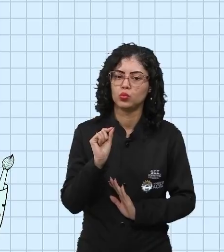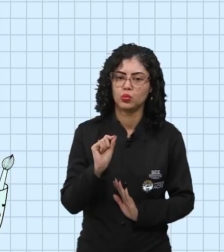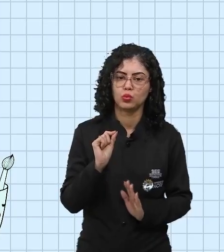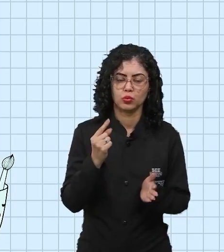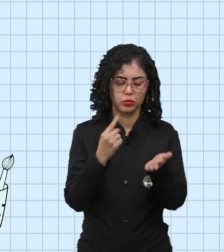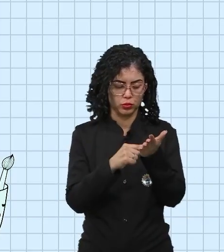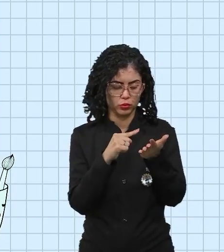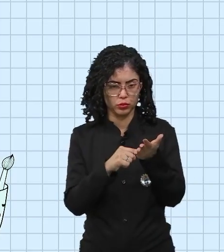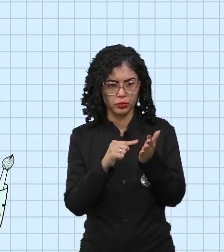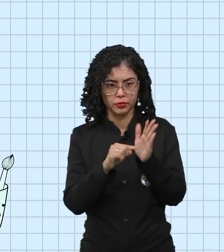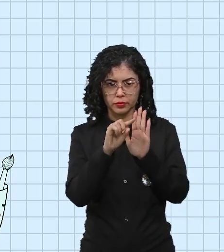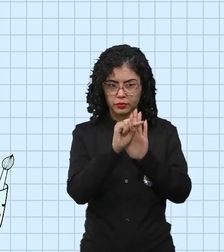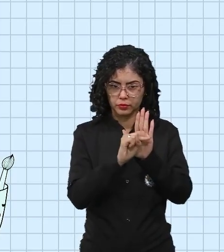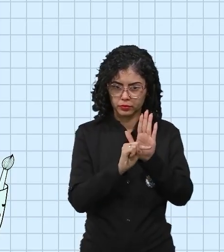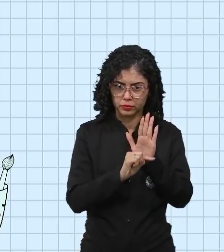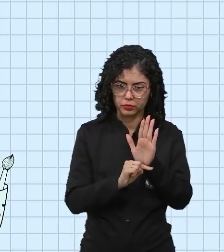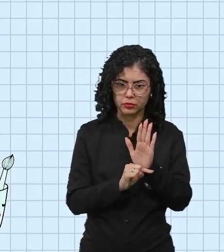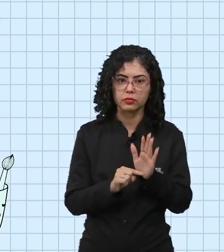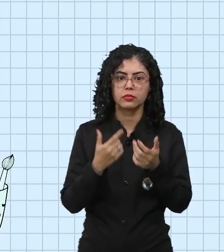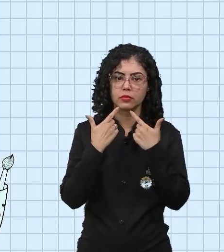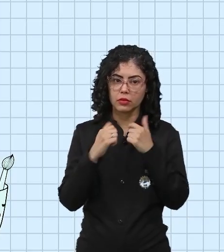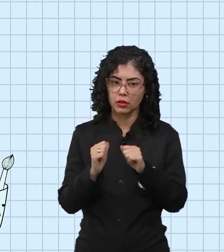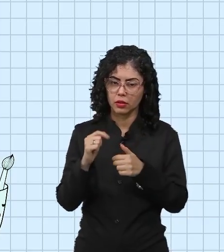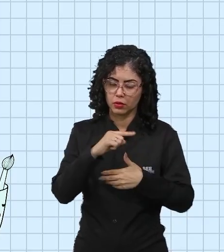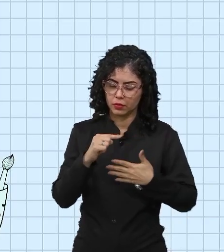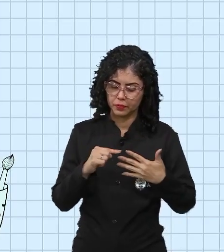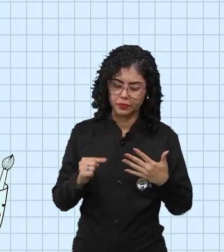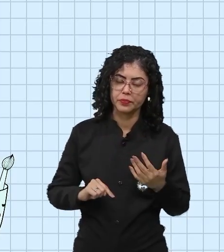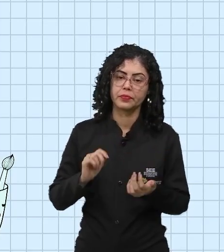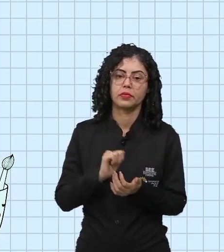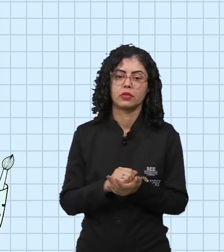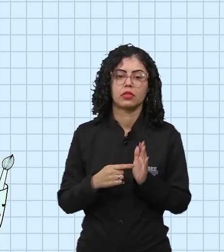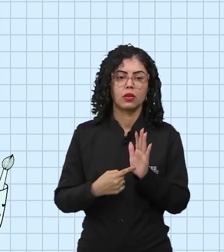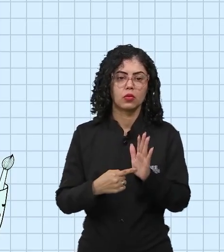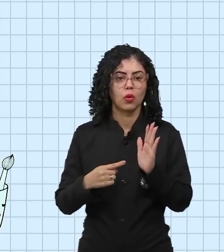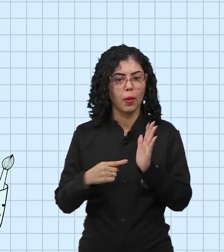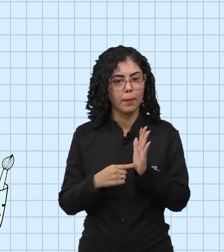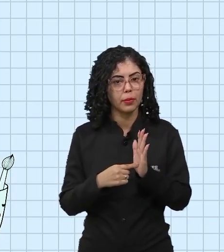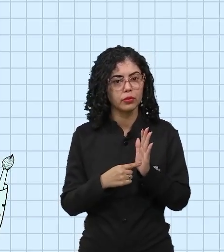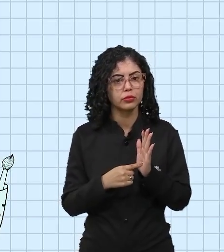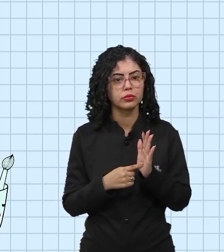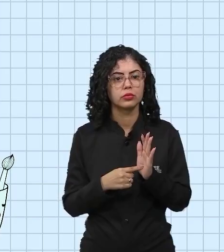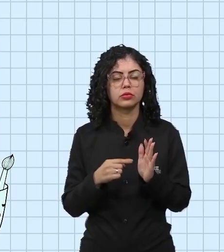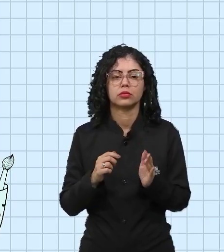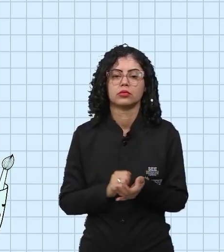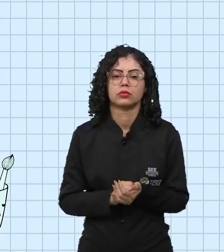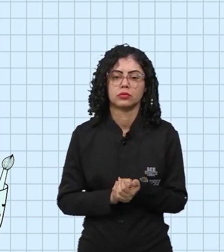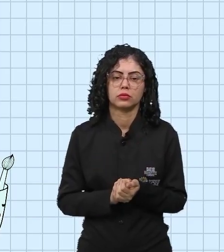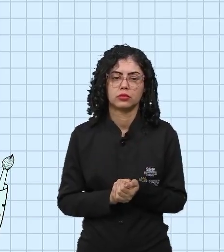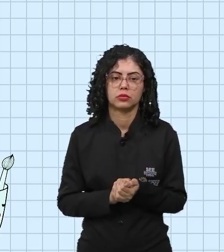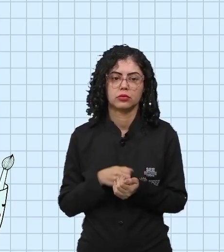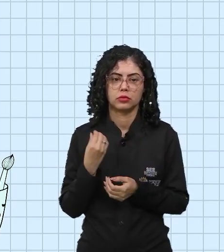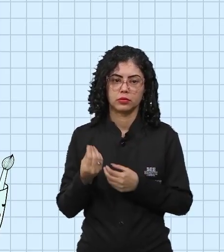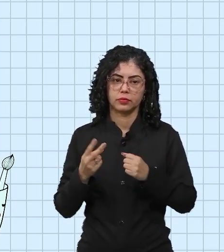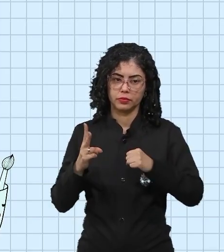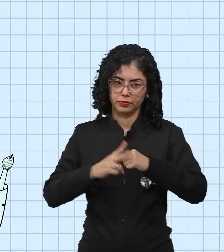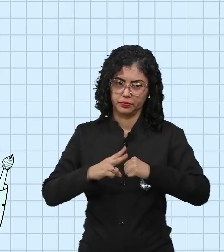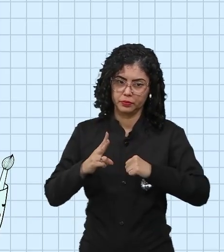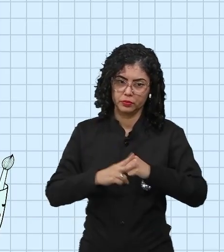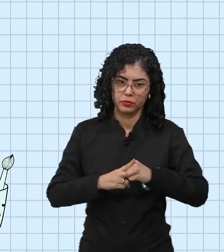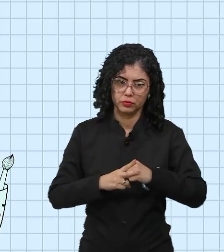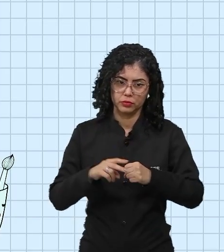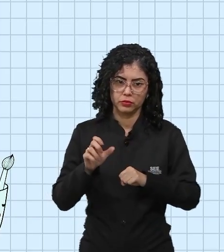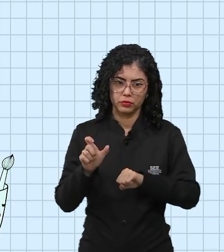marcas linguísticas? São elementos da linguagem que revelam o ponto de vista do enunciador, como verbos no